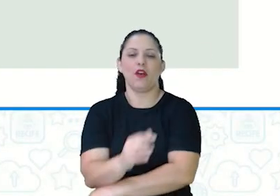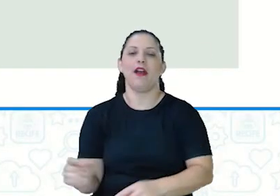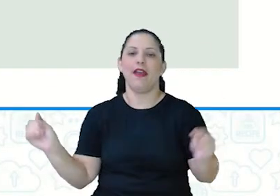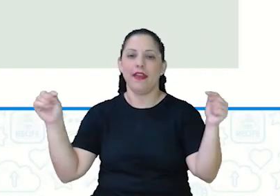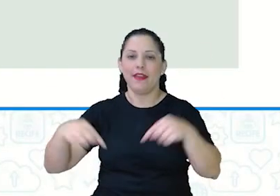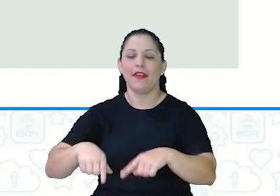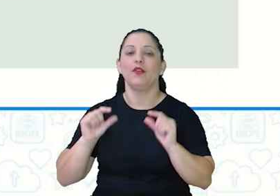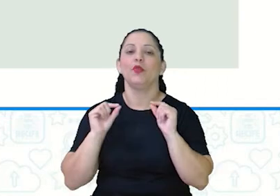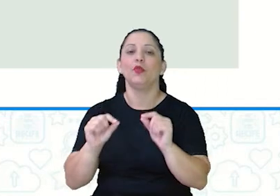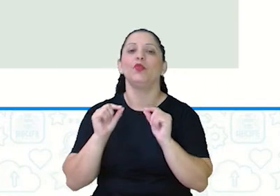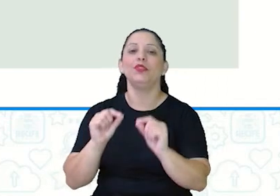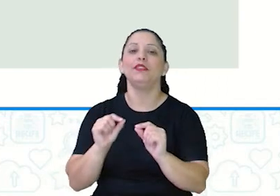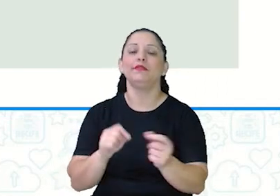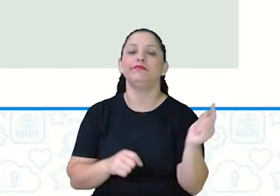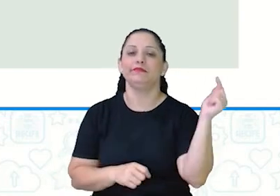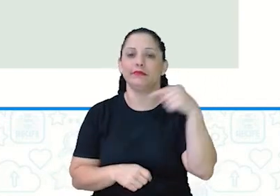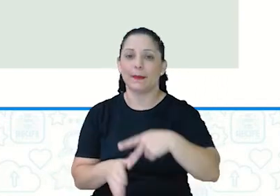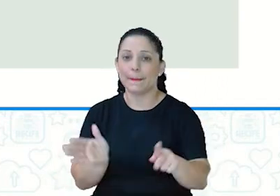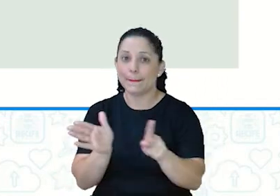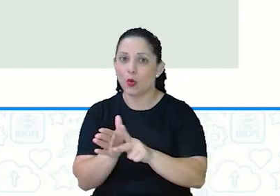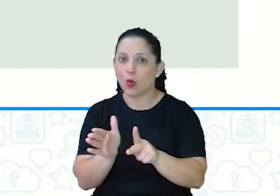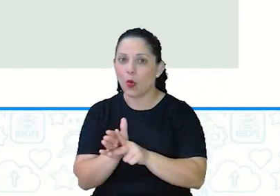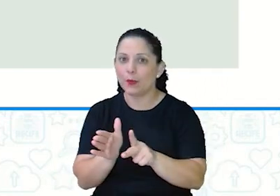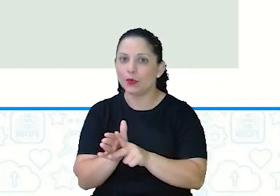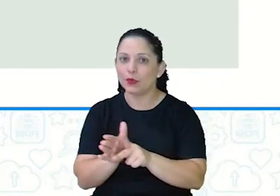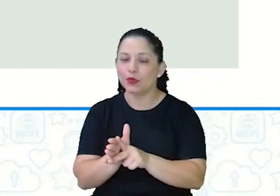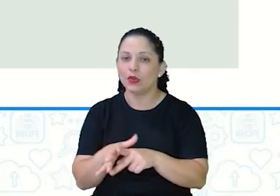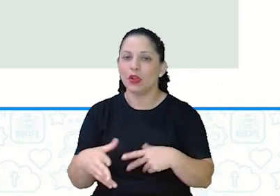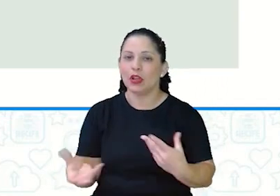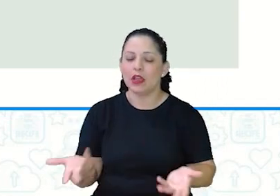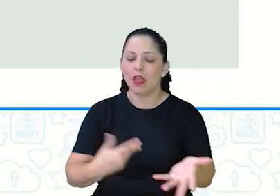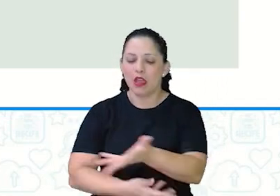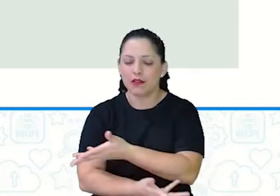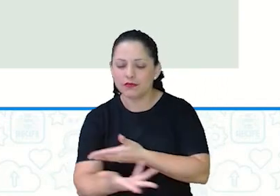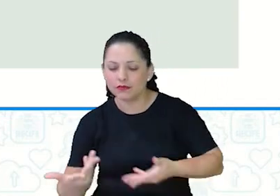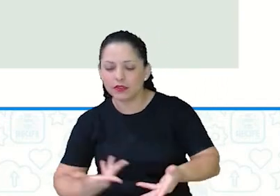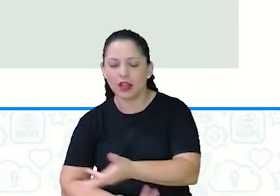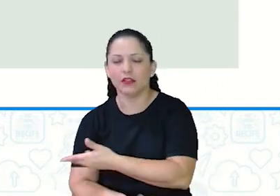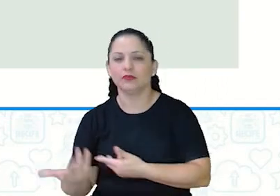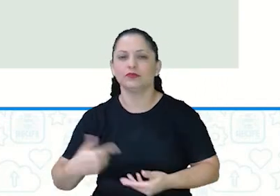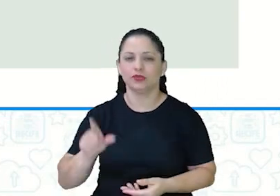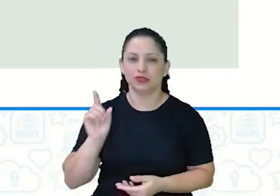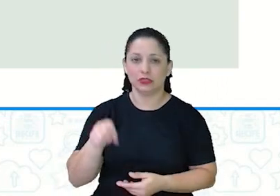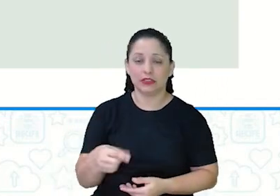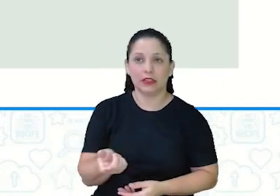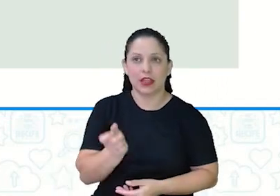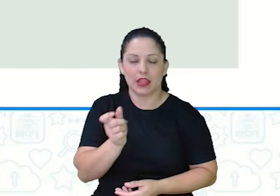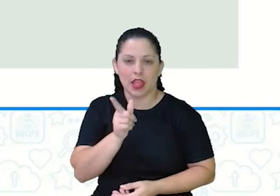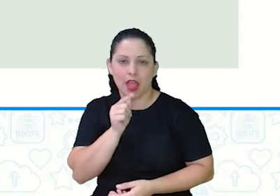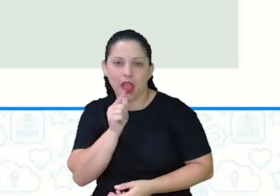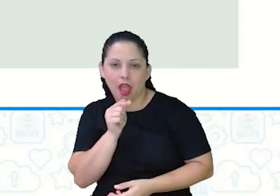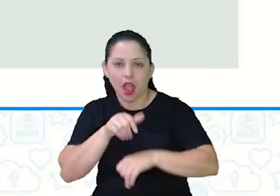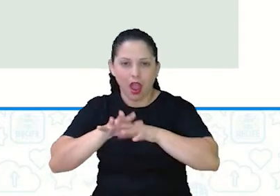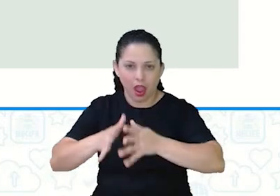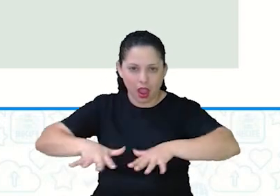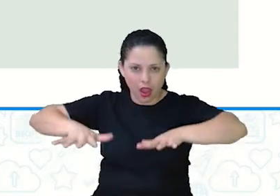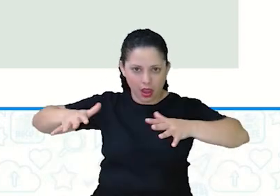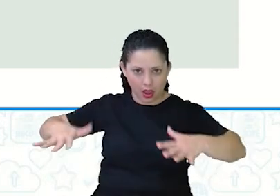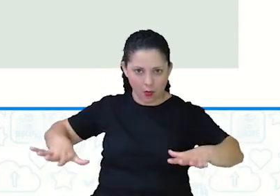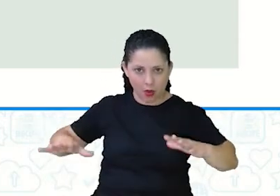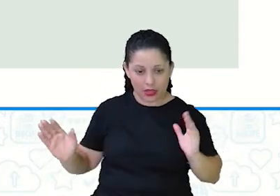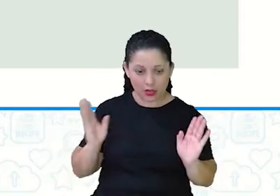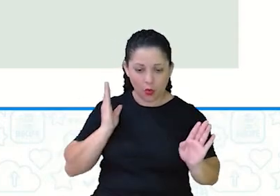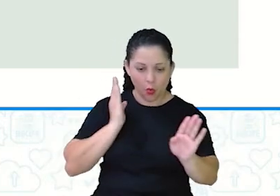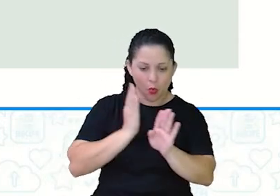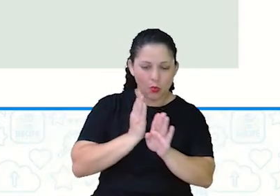ecossistema costeiro de transição entre os biomas terrestres e os biomas marinhos. Ali existe um encontro do mar